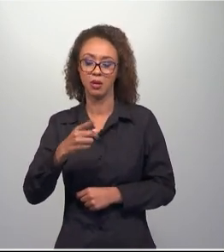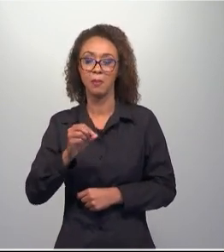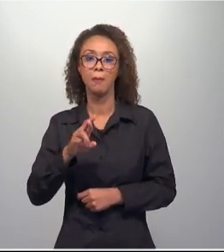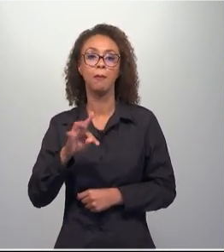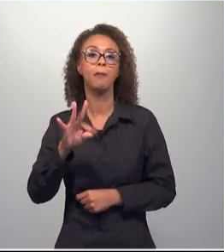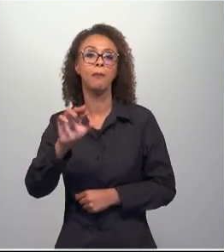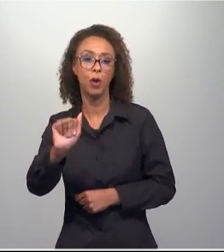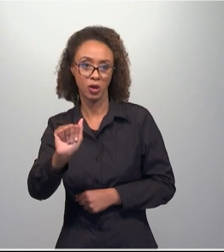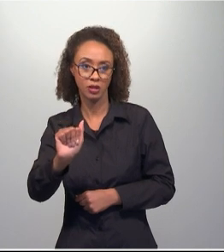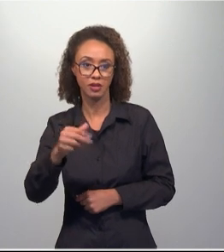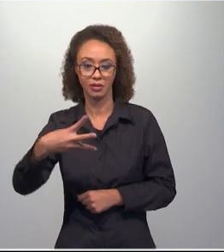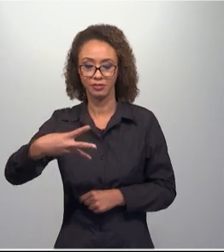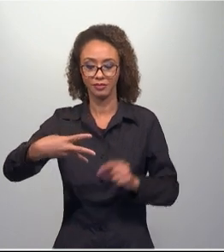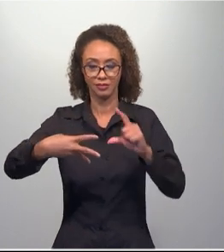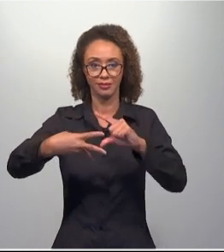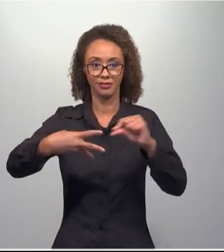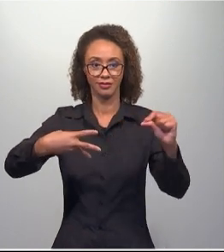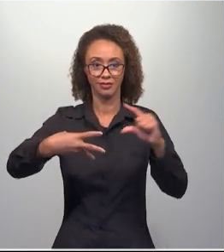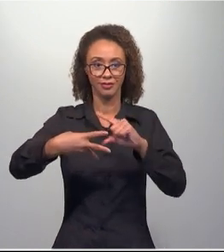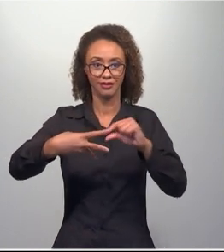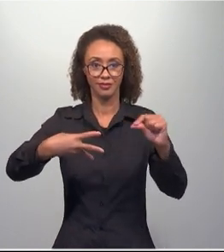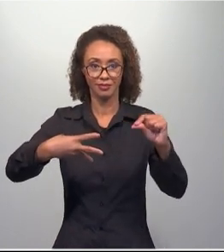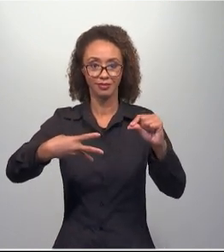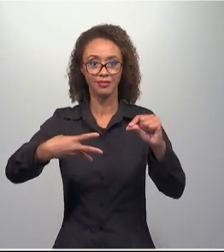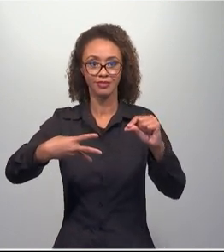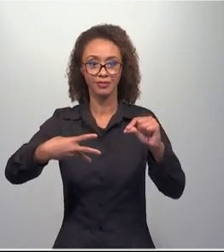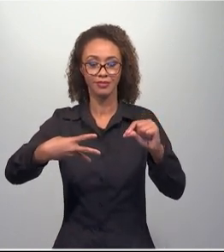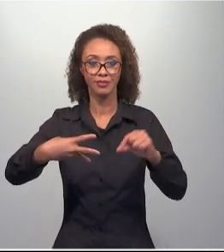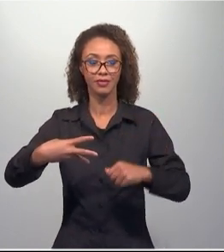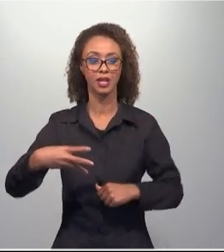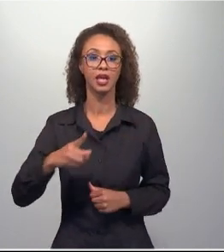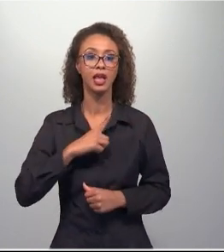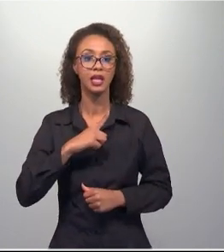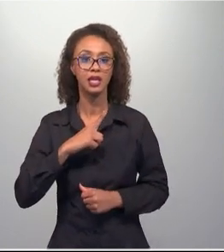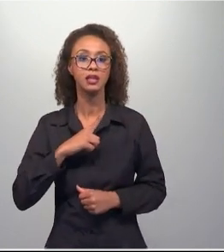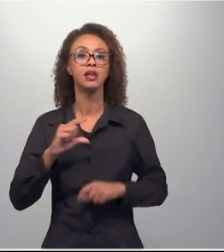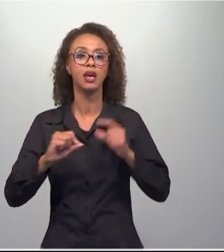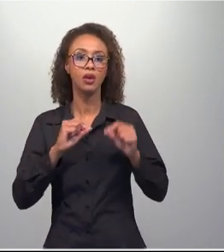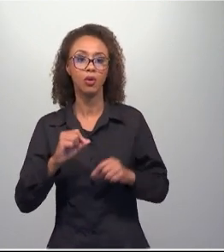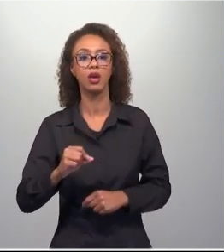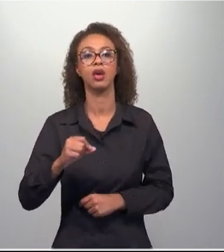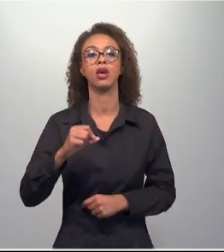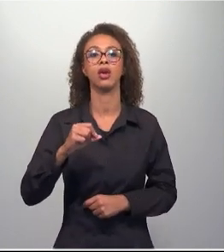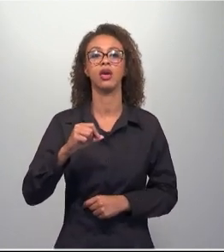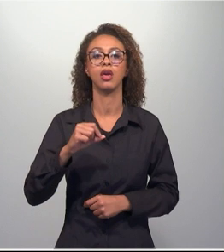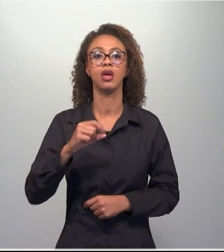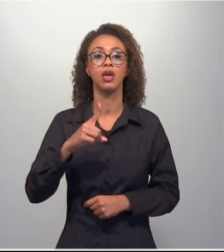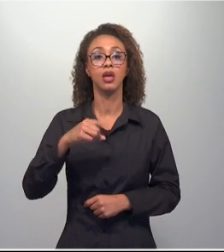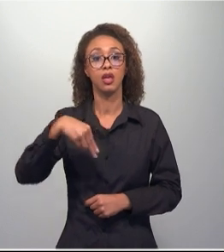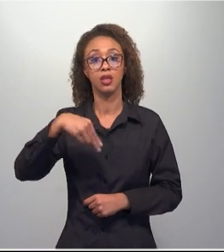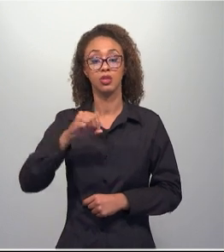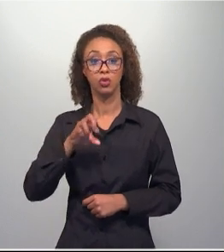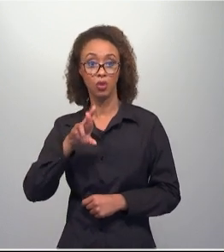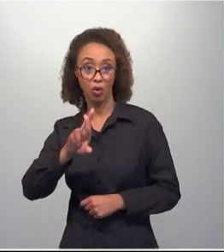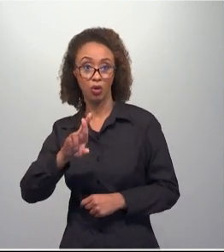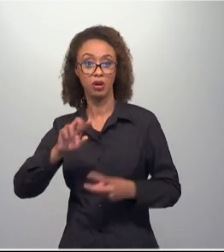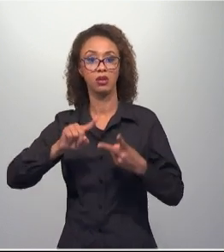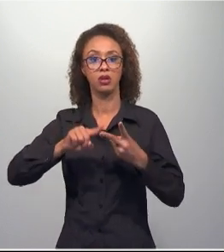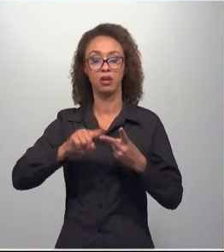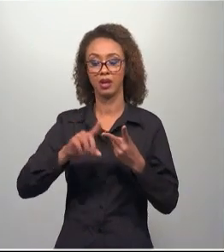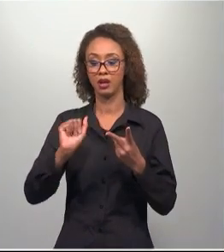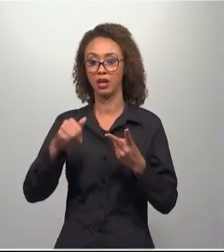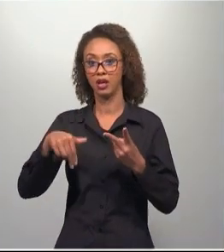não eo e aí vou ter minha função x descrita aqui se eu quiser escrever vou pegar